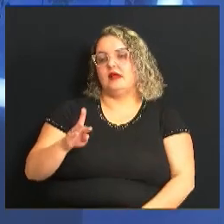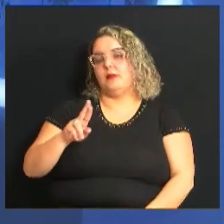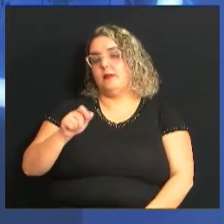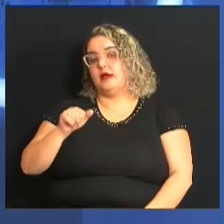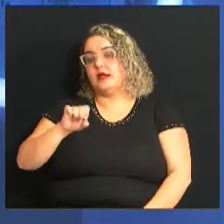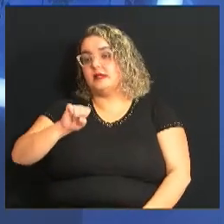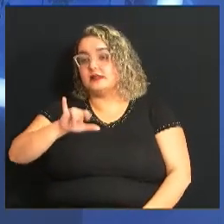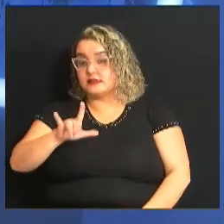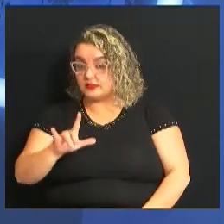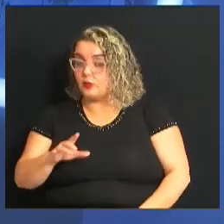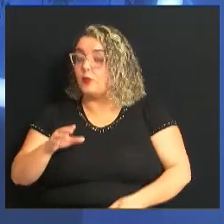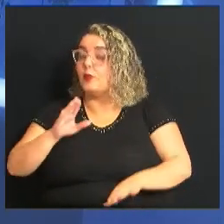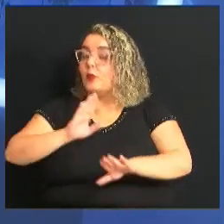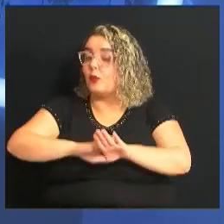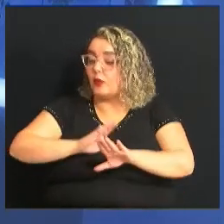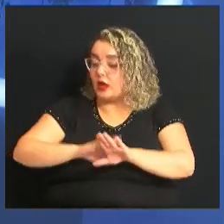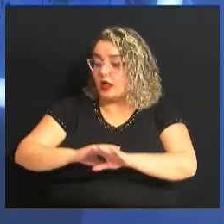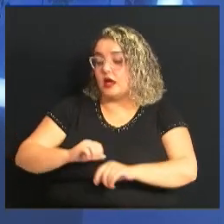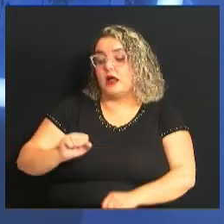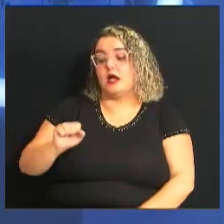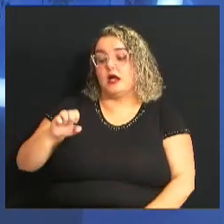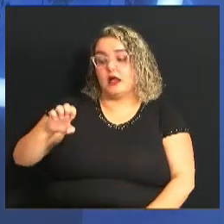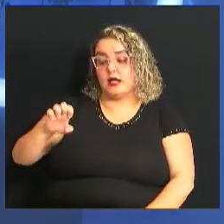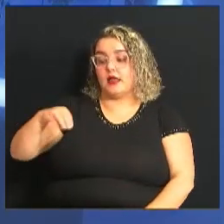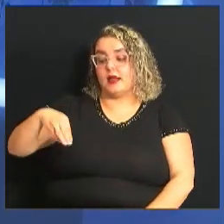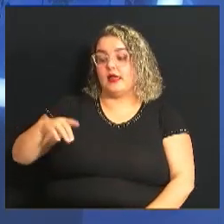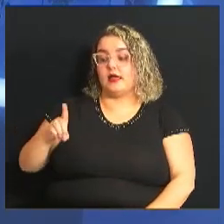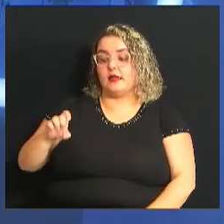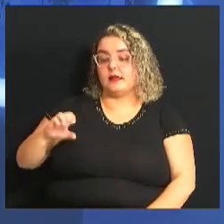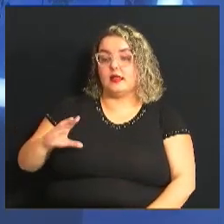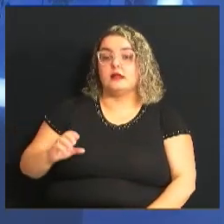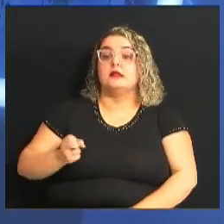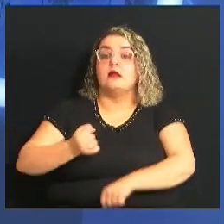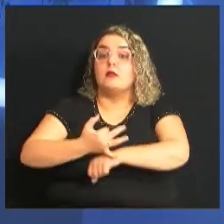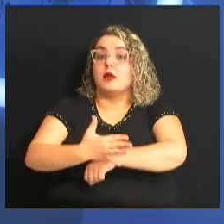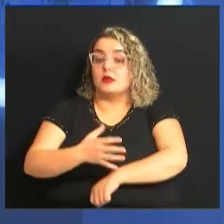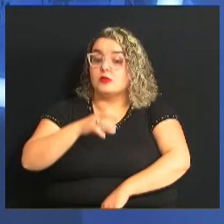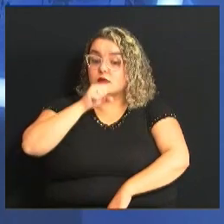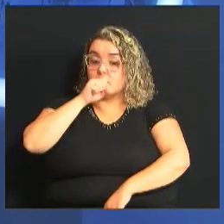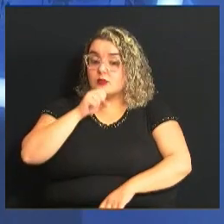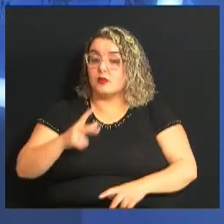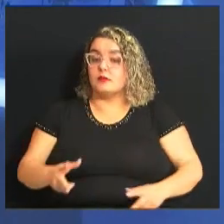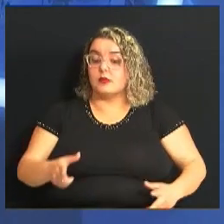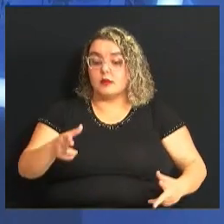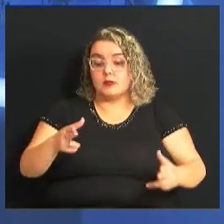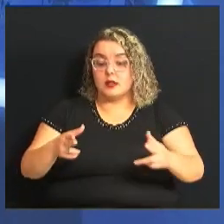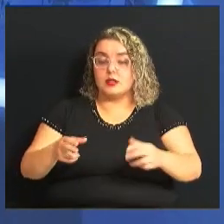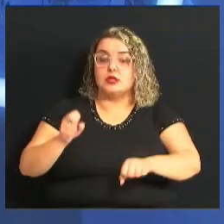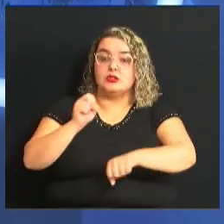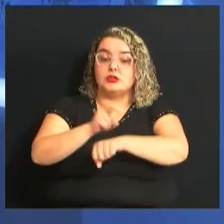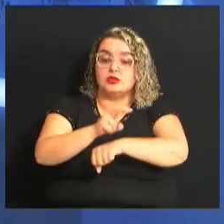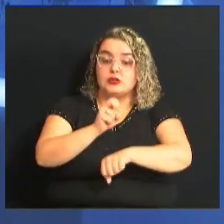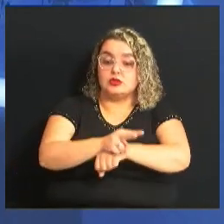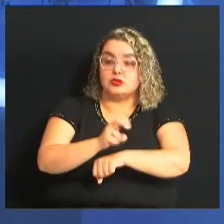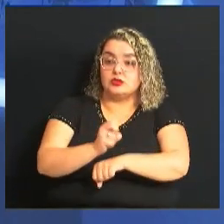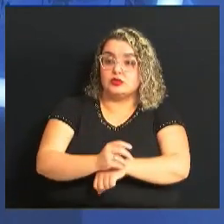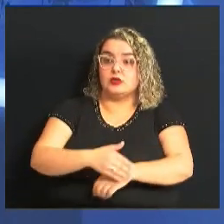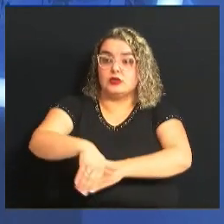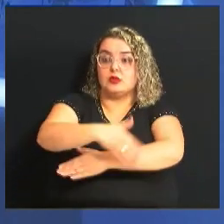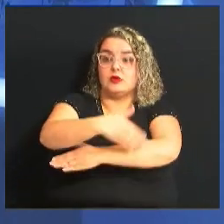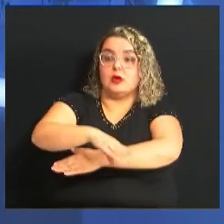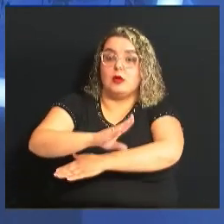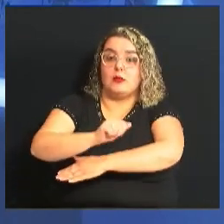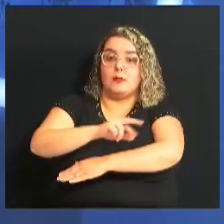ações da INDEC já vão começar logo na madrugada do sábado, com a reserva de vagas em trecho da rua Barão